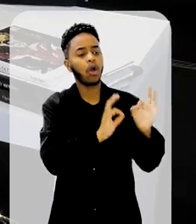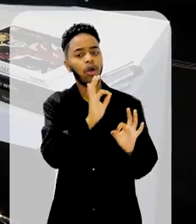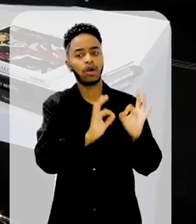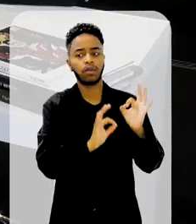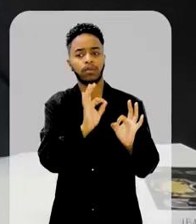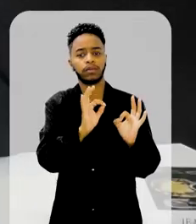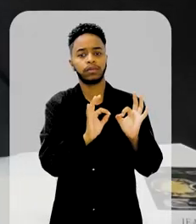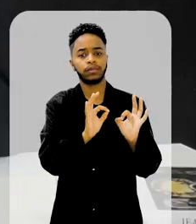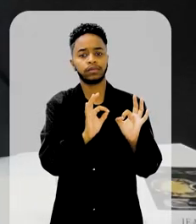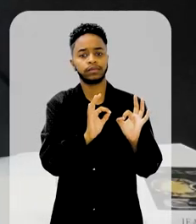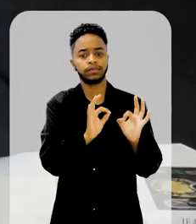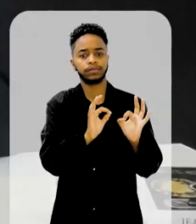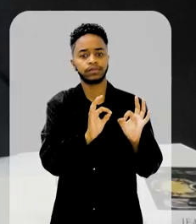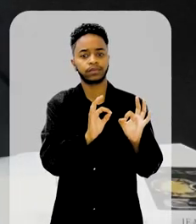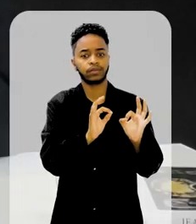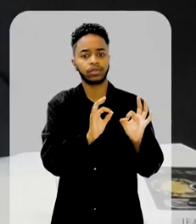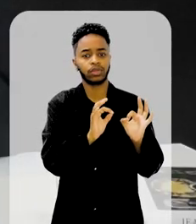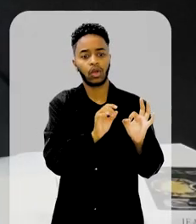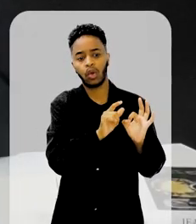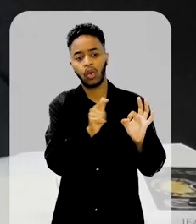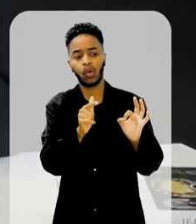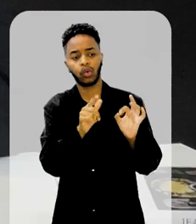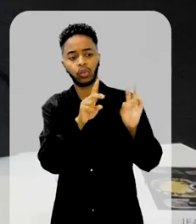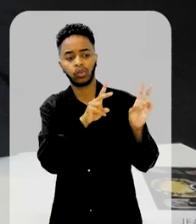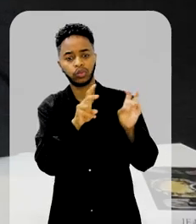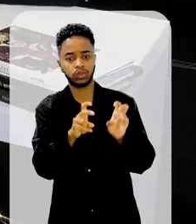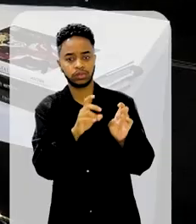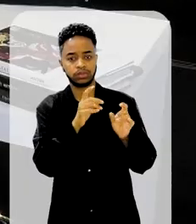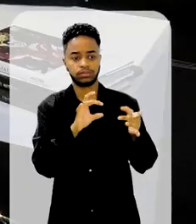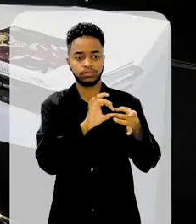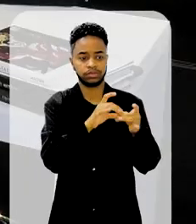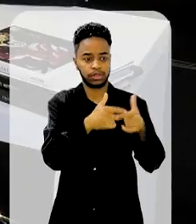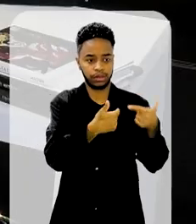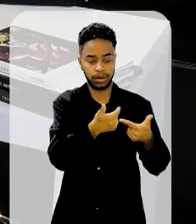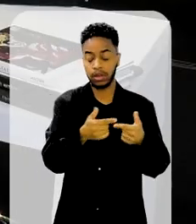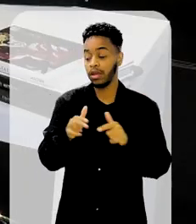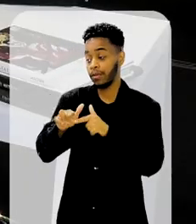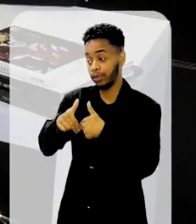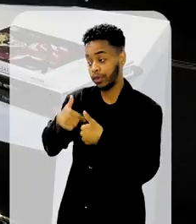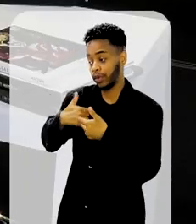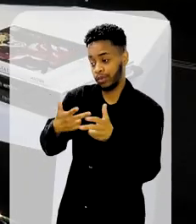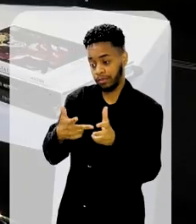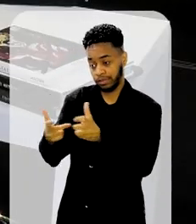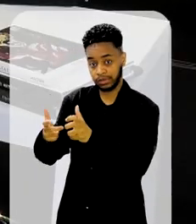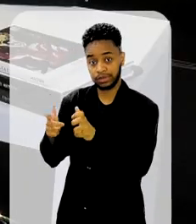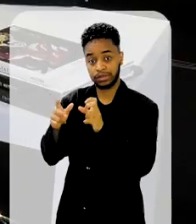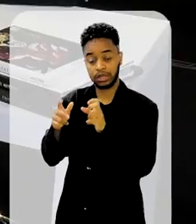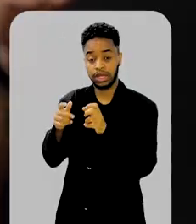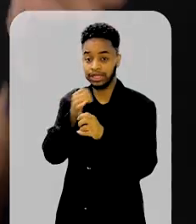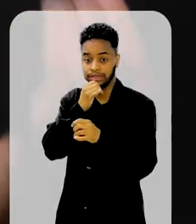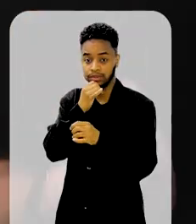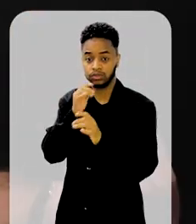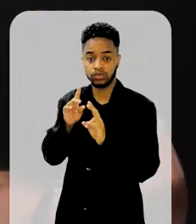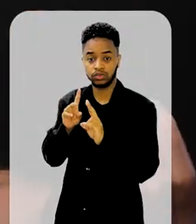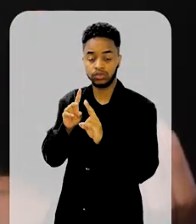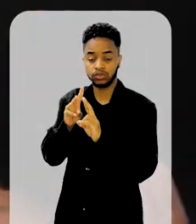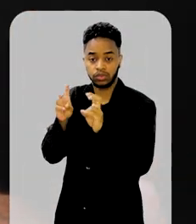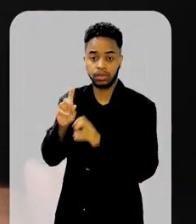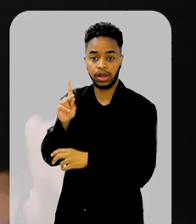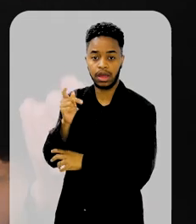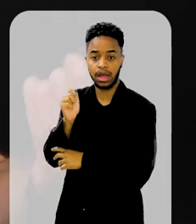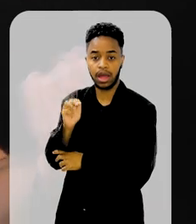formula esse teu esse teu outra faceta do teu trabalho a partir dessas necessidades do que eu vejo da questão da direção de de